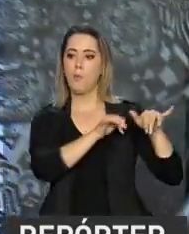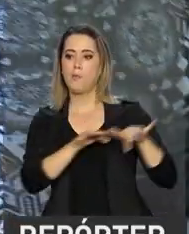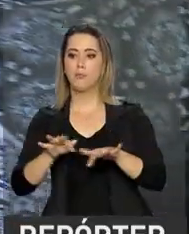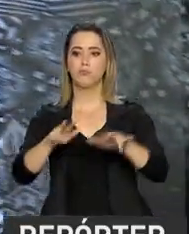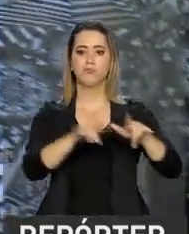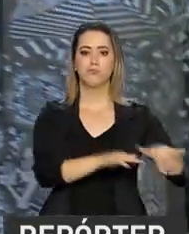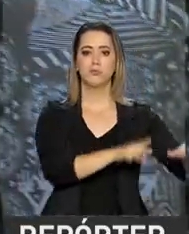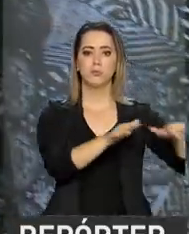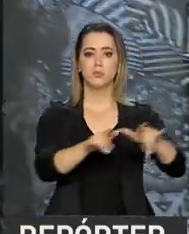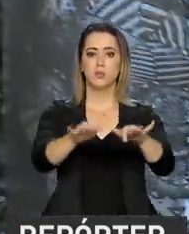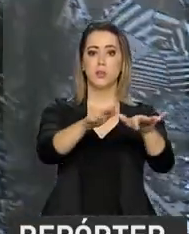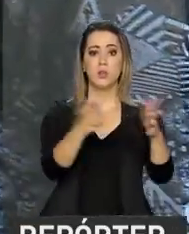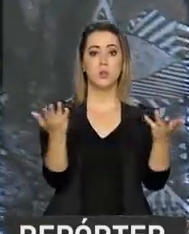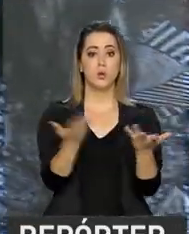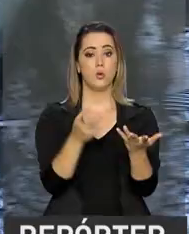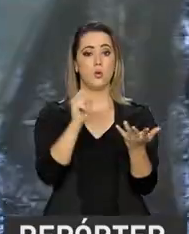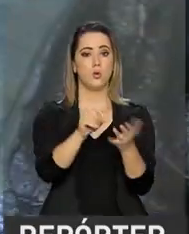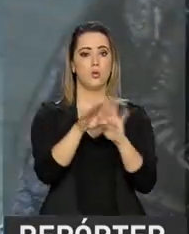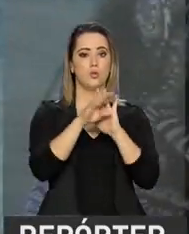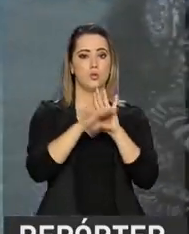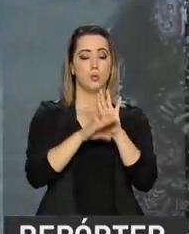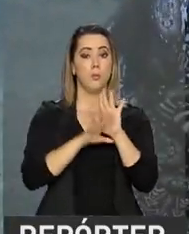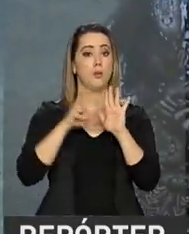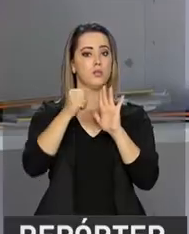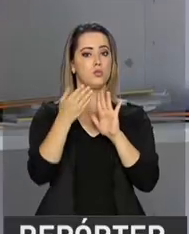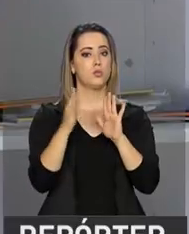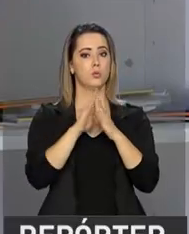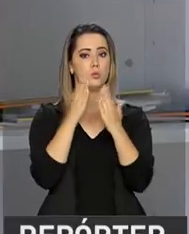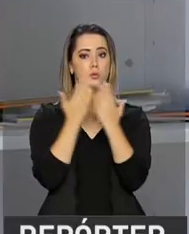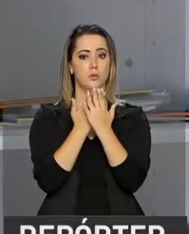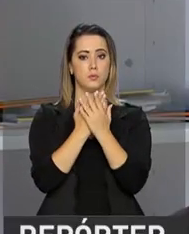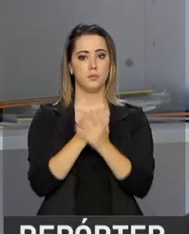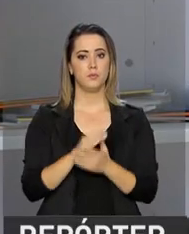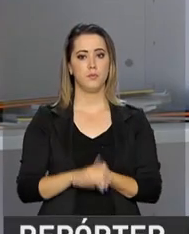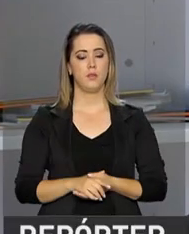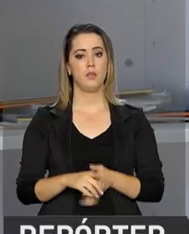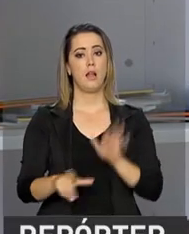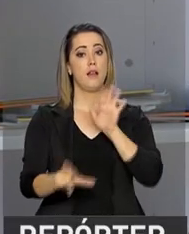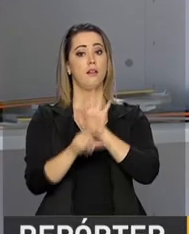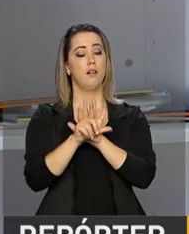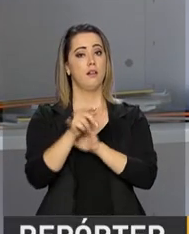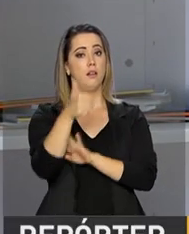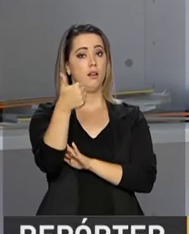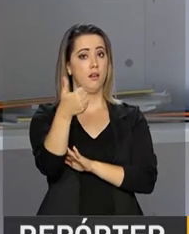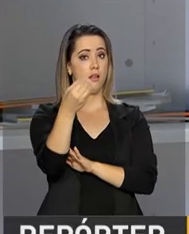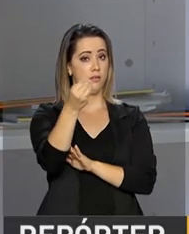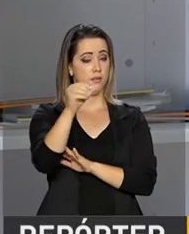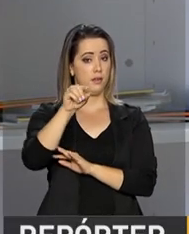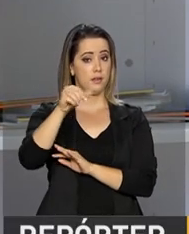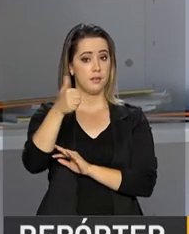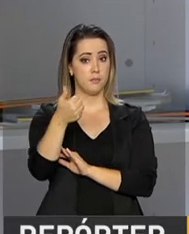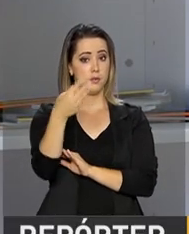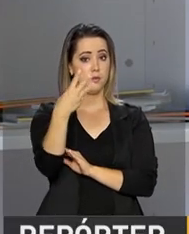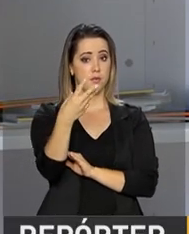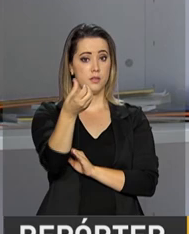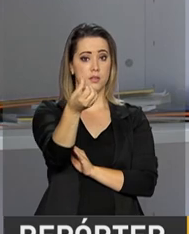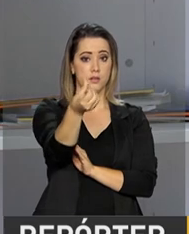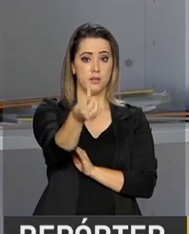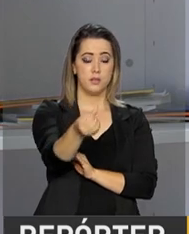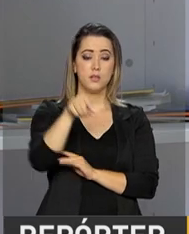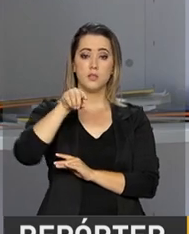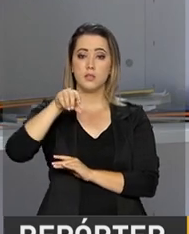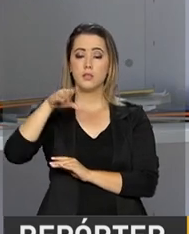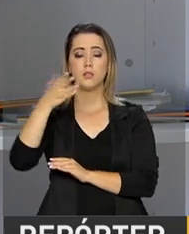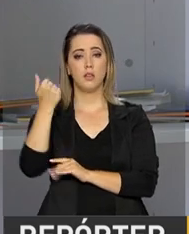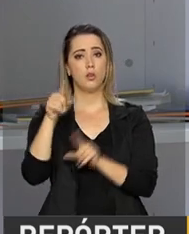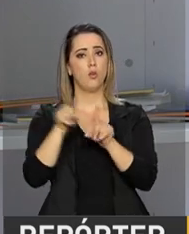parte do plano educacional de toda a escola a lei 10.639 de 2003 prevê nem a